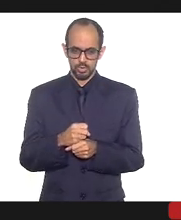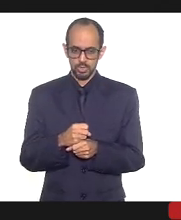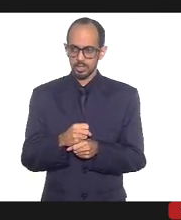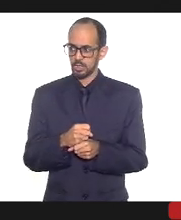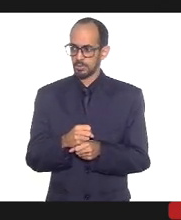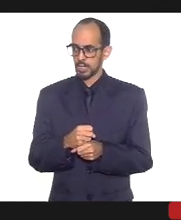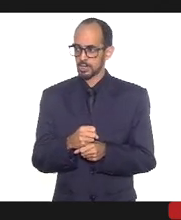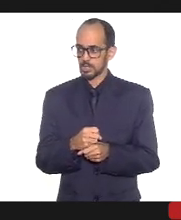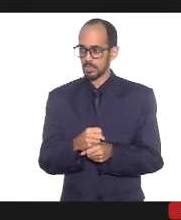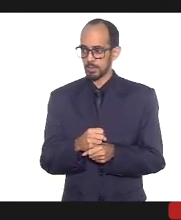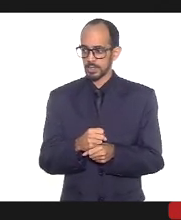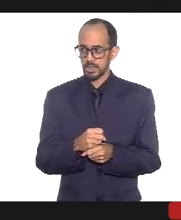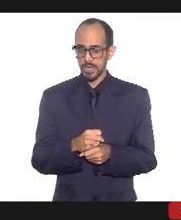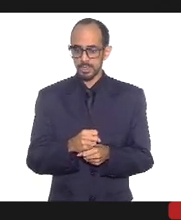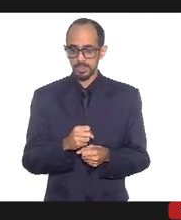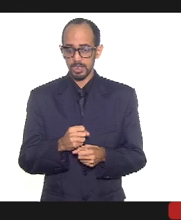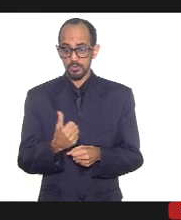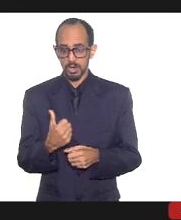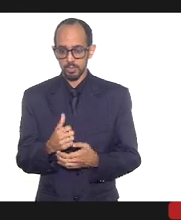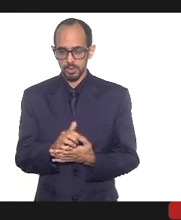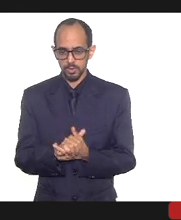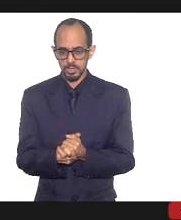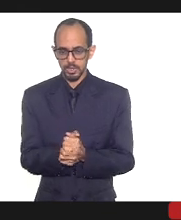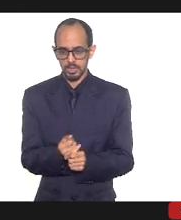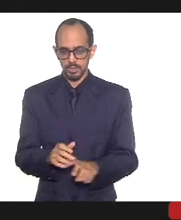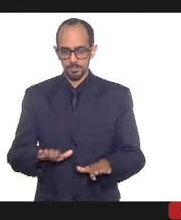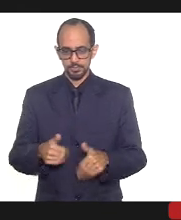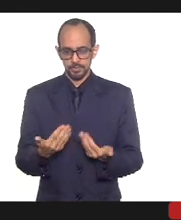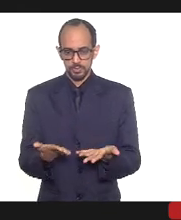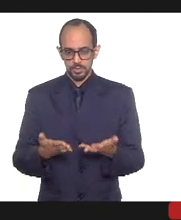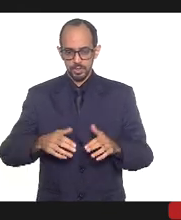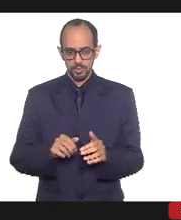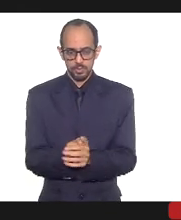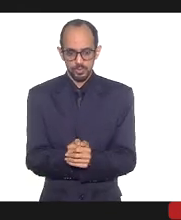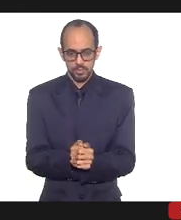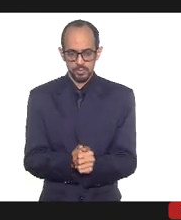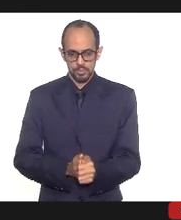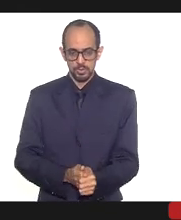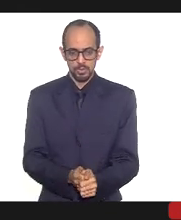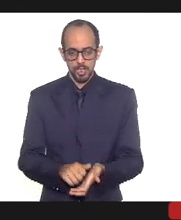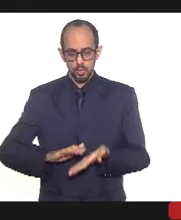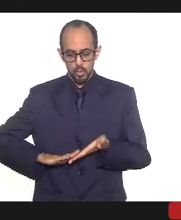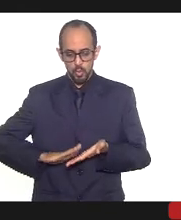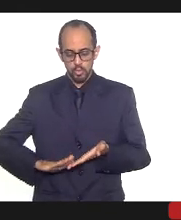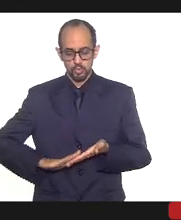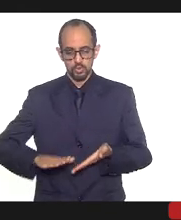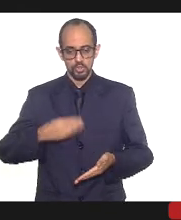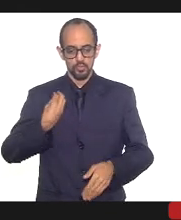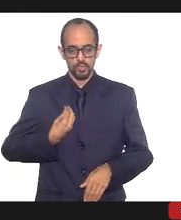magistério público acompanhe o alto custo de vida gerado pela inflação. Né,